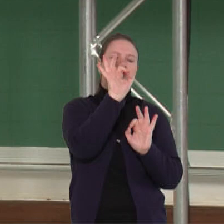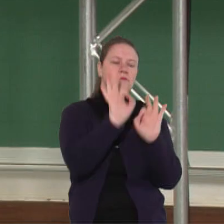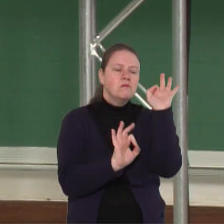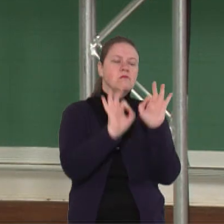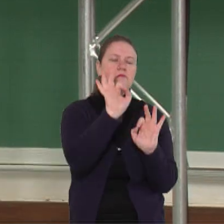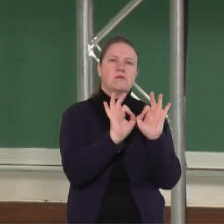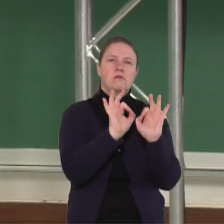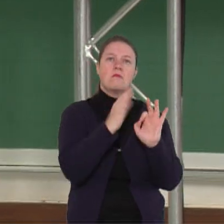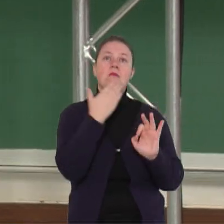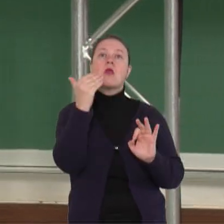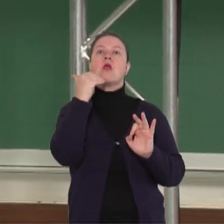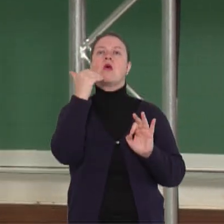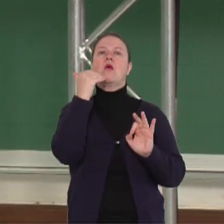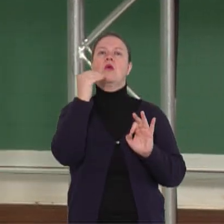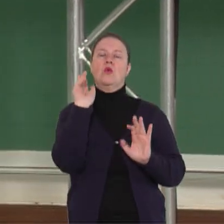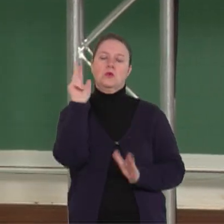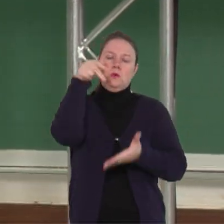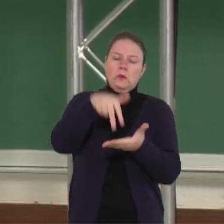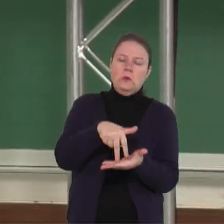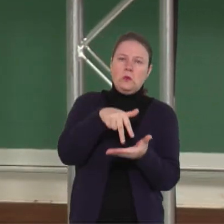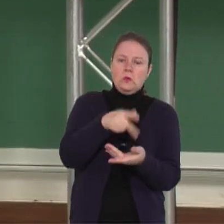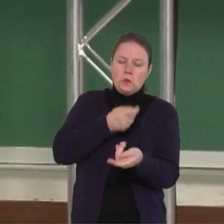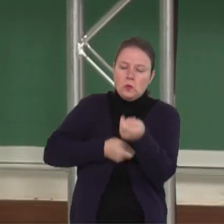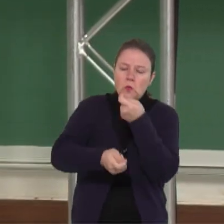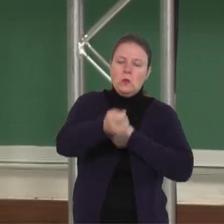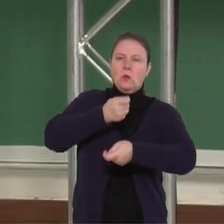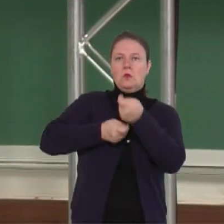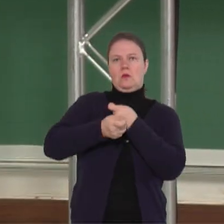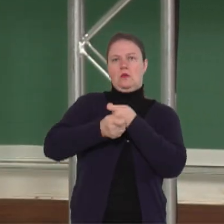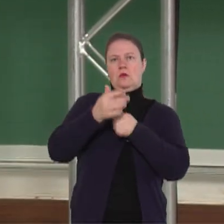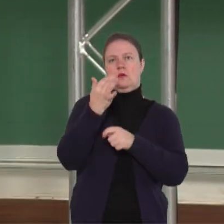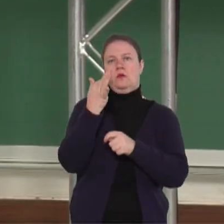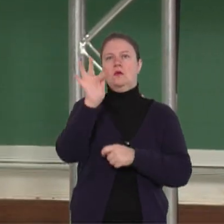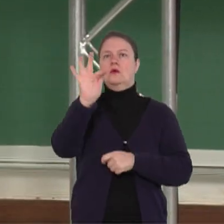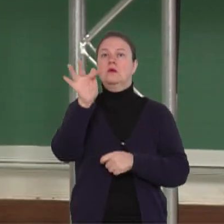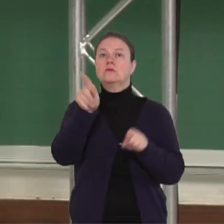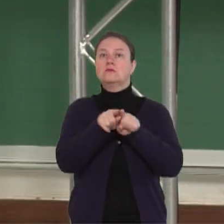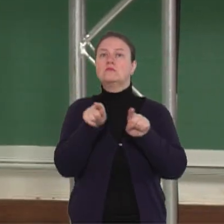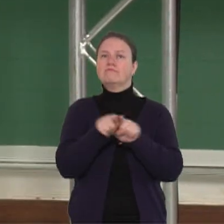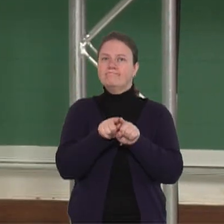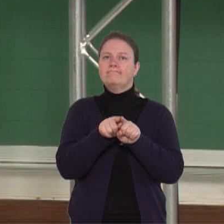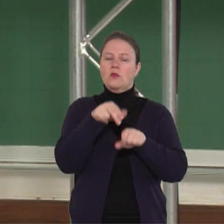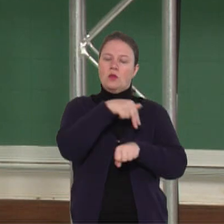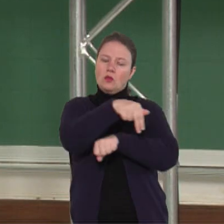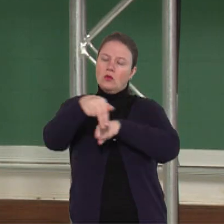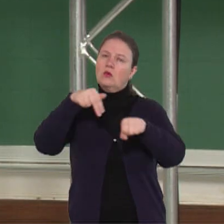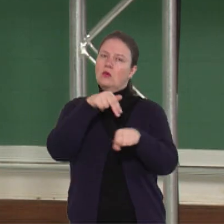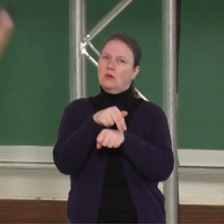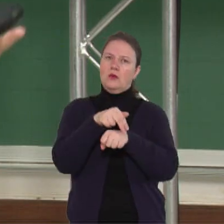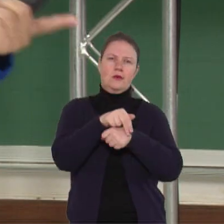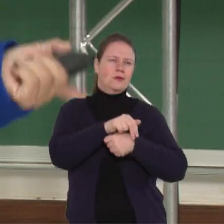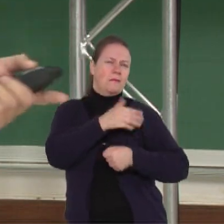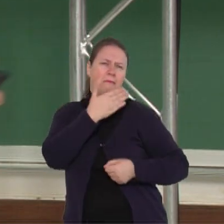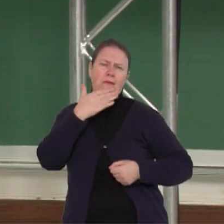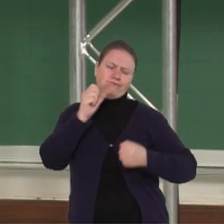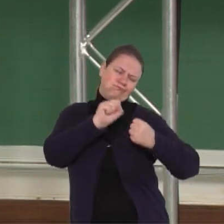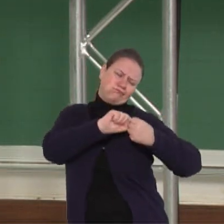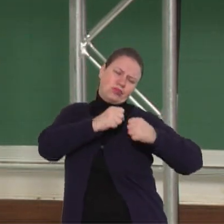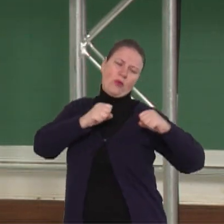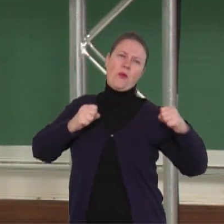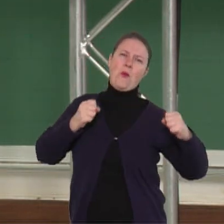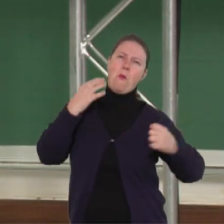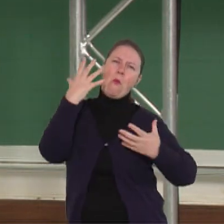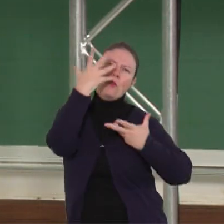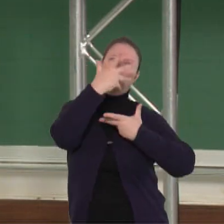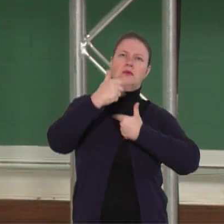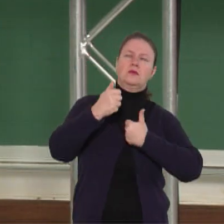nação francesa, estabilizar economicamente a França, tornar a França uma nação grandiosa como foi no passado.